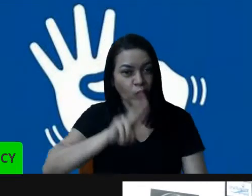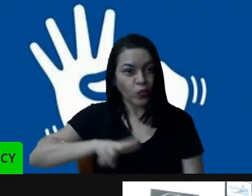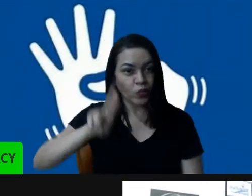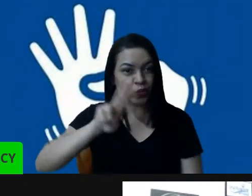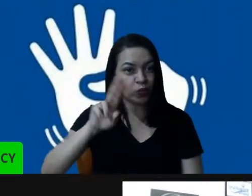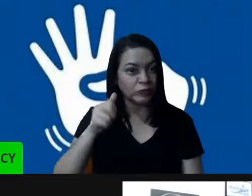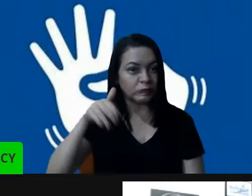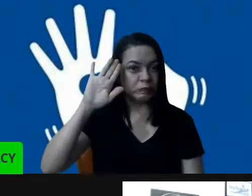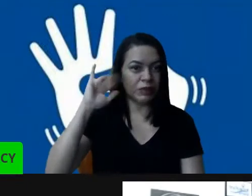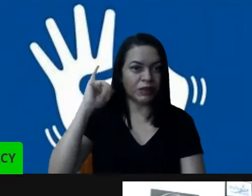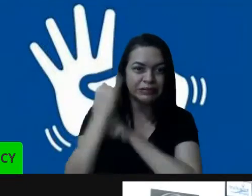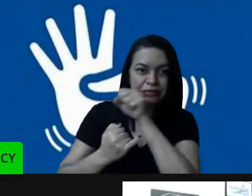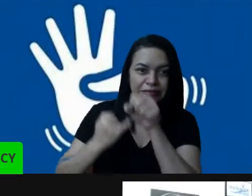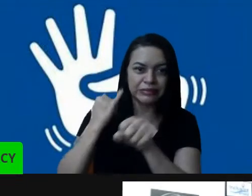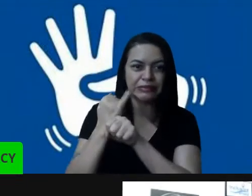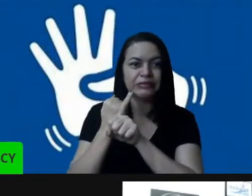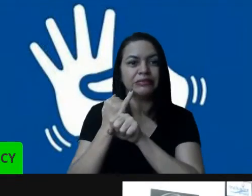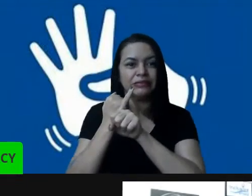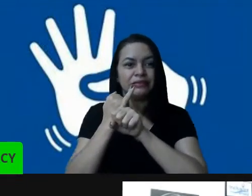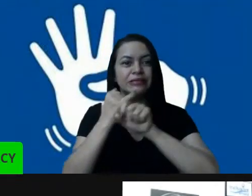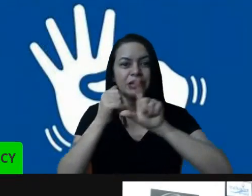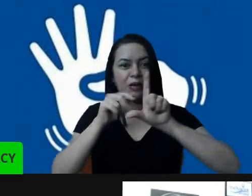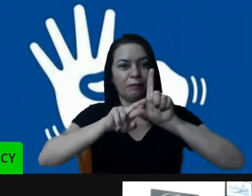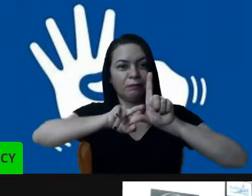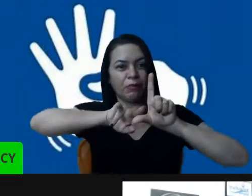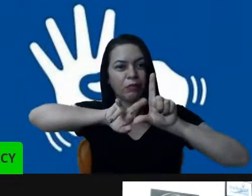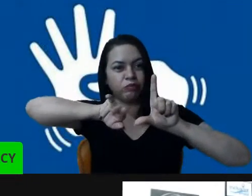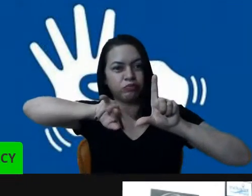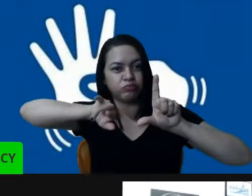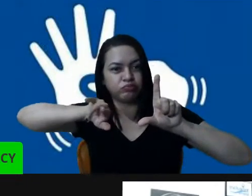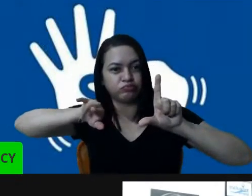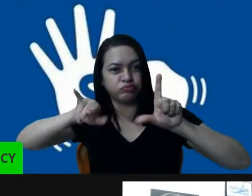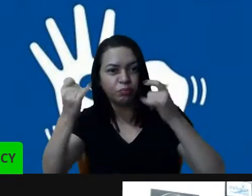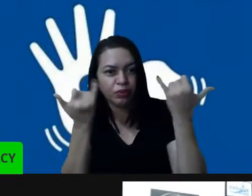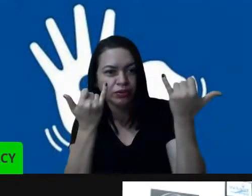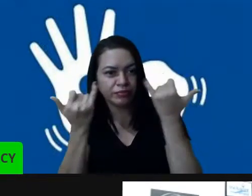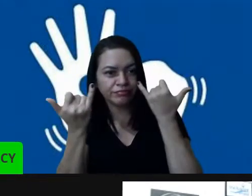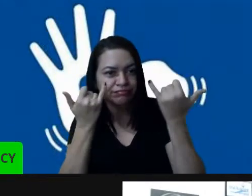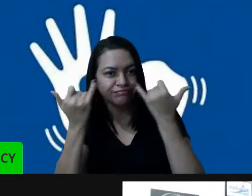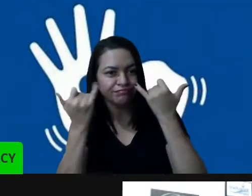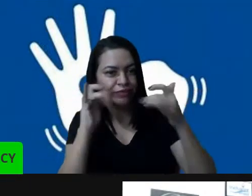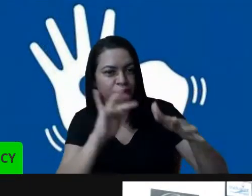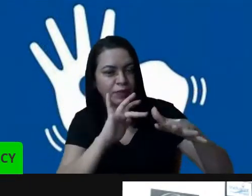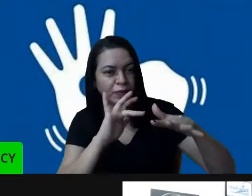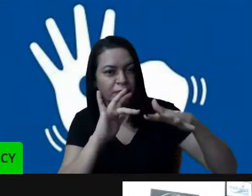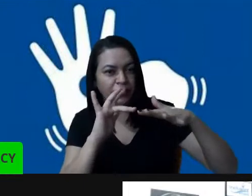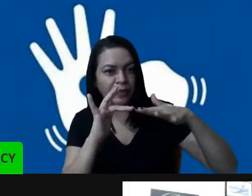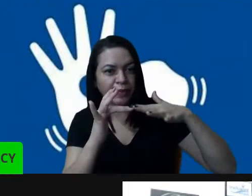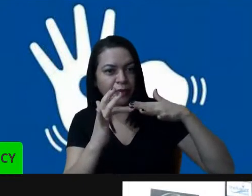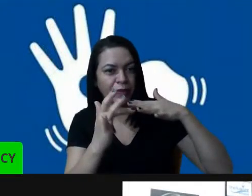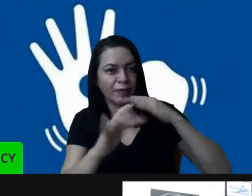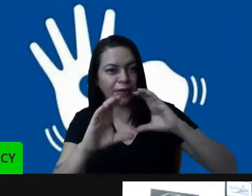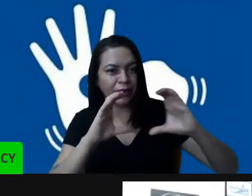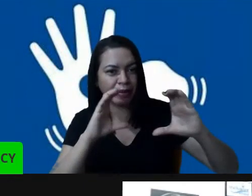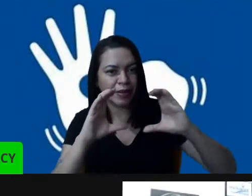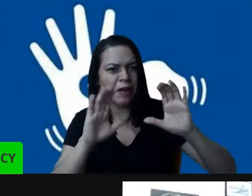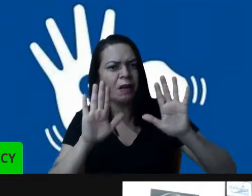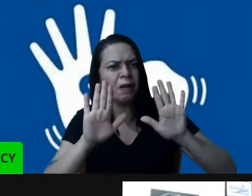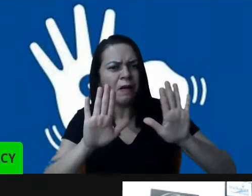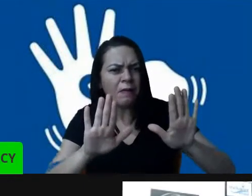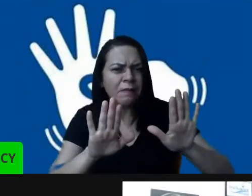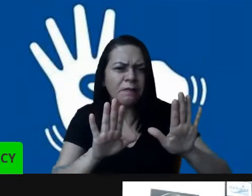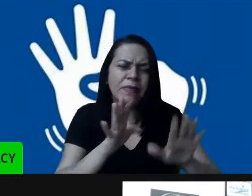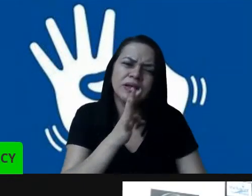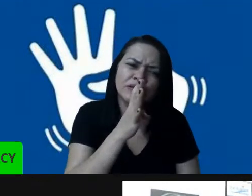TVs para se comunicar e para se informar. Mas, porém, a gente tem observado que essa comunicação, ela não chega